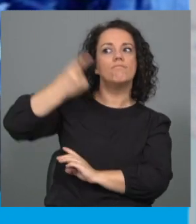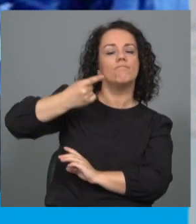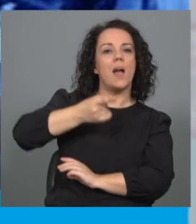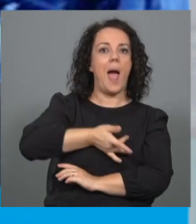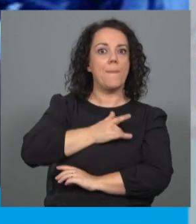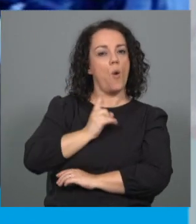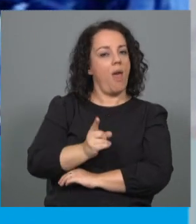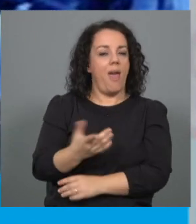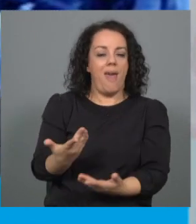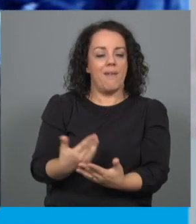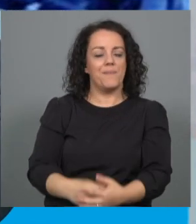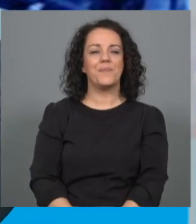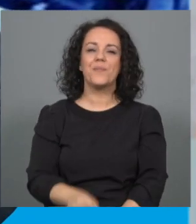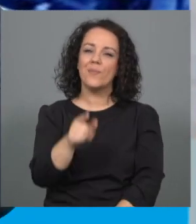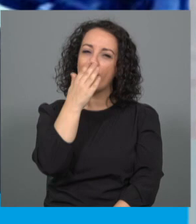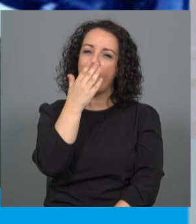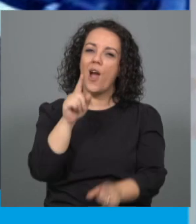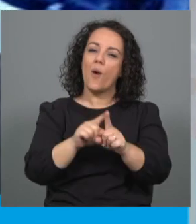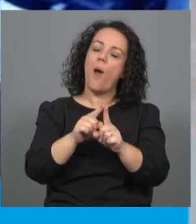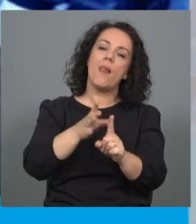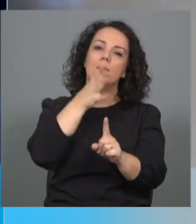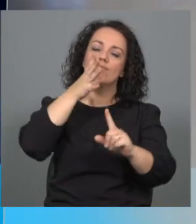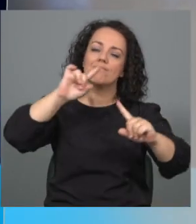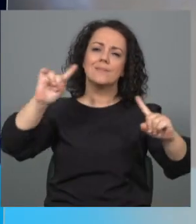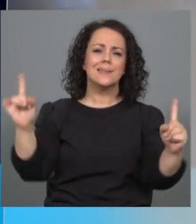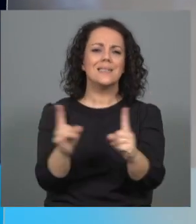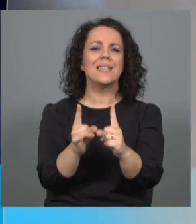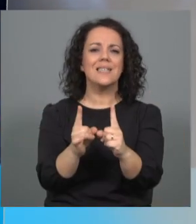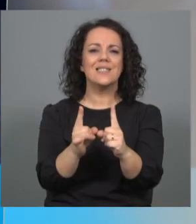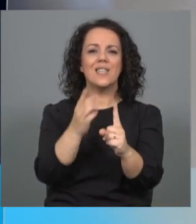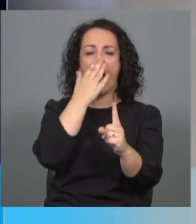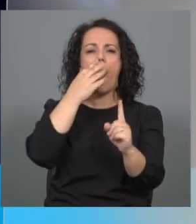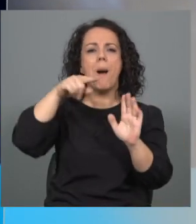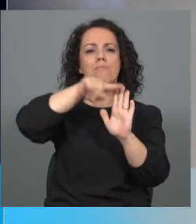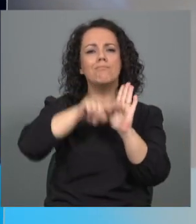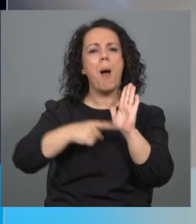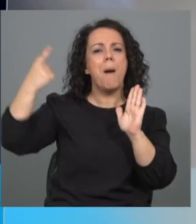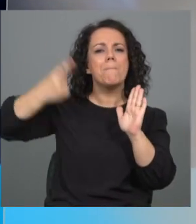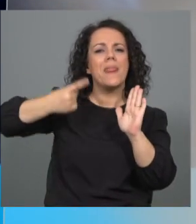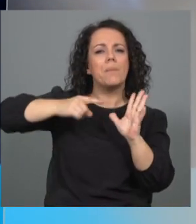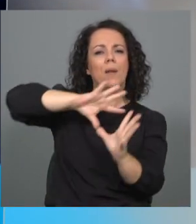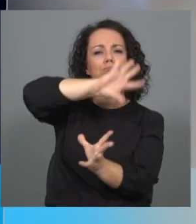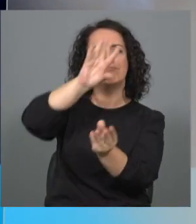há aqui uma capacidade de síntese, não é? De reduzir os mandamentos a este.